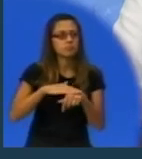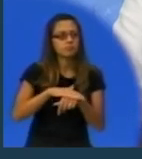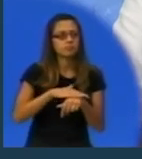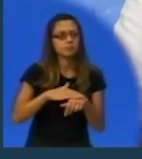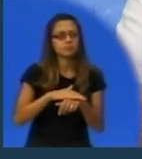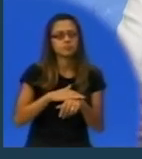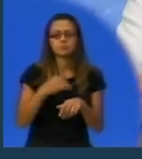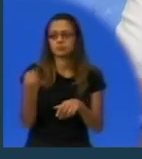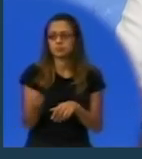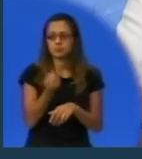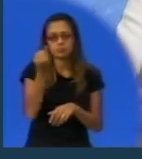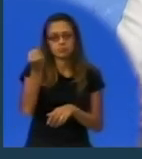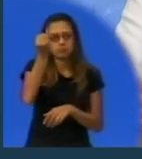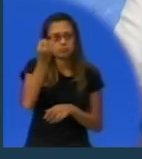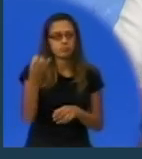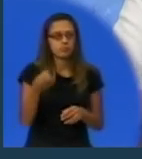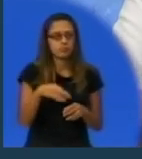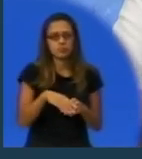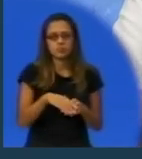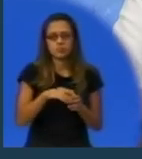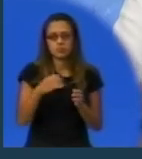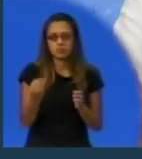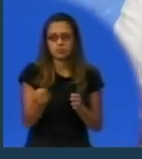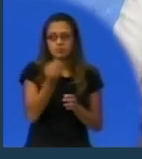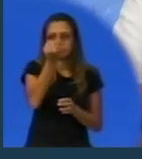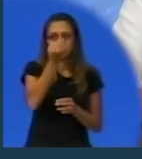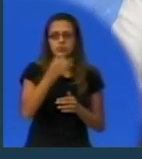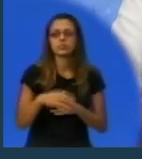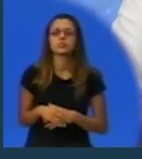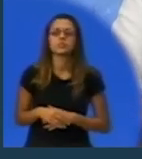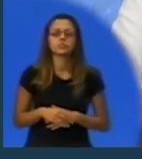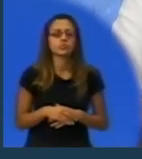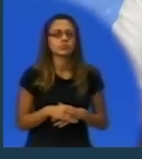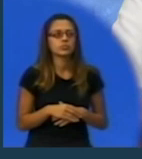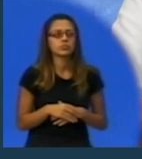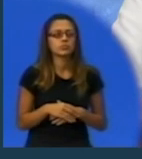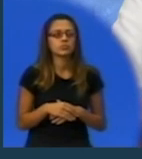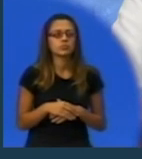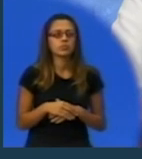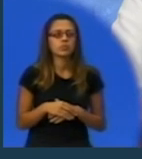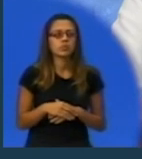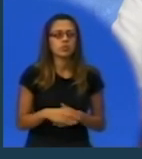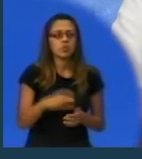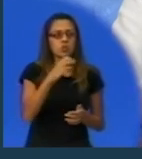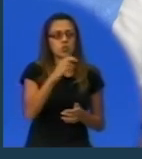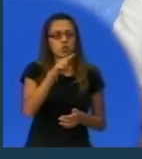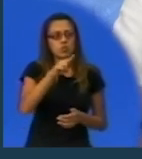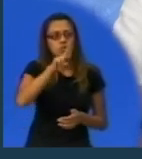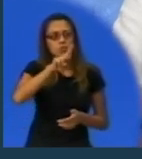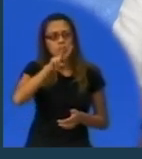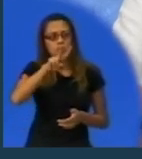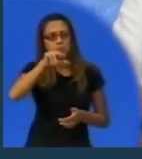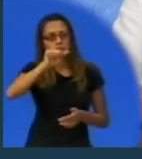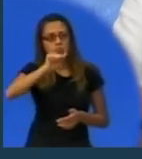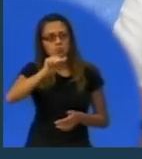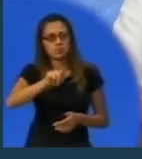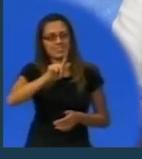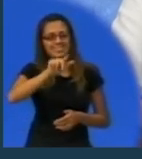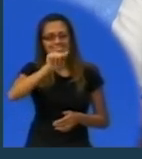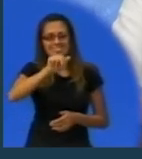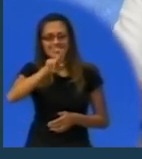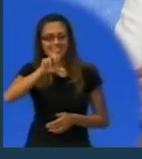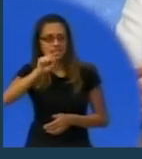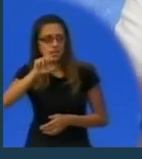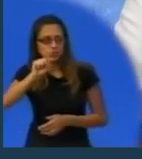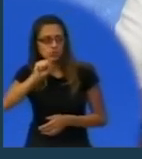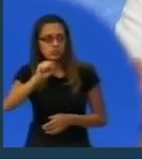sobre os conceitos dessa distribuição normal, também conhecido como curva de Gauss. Bom, a distribuição